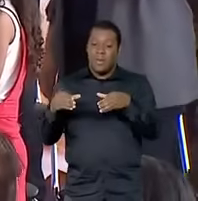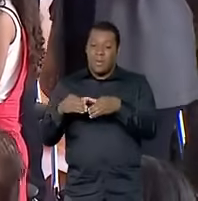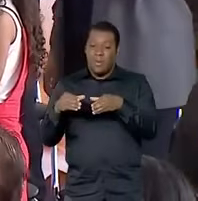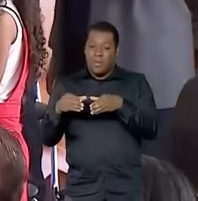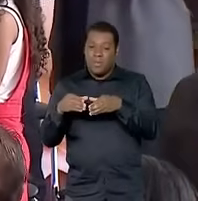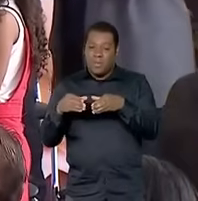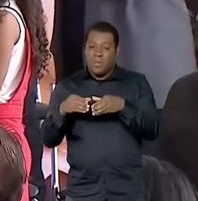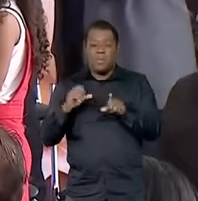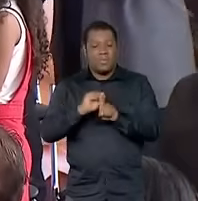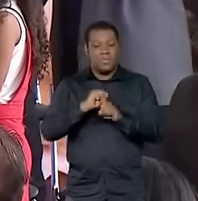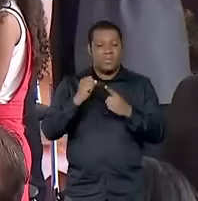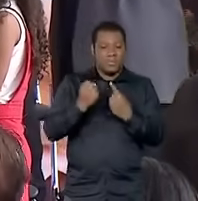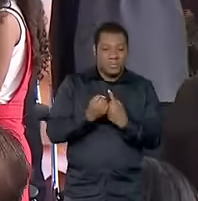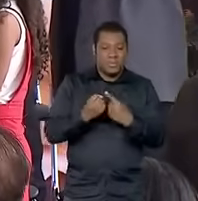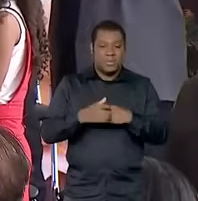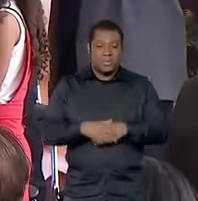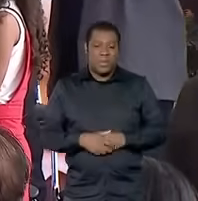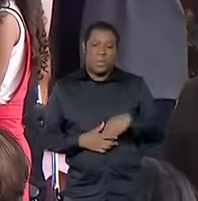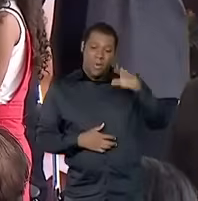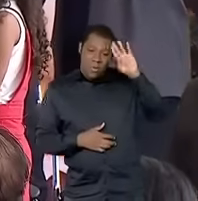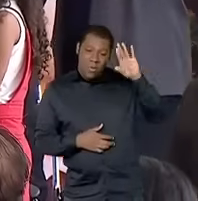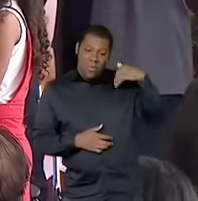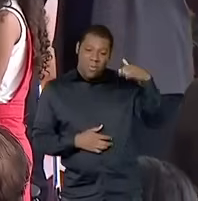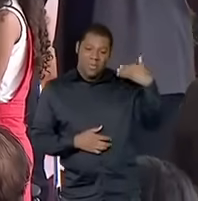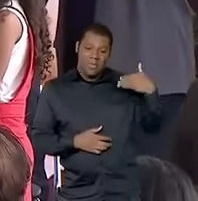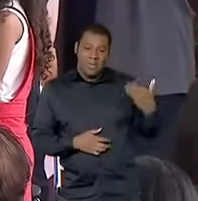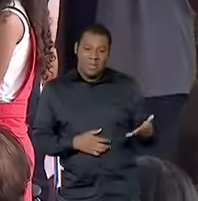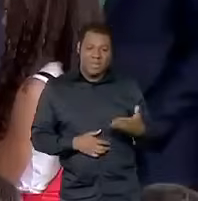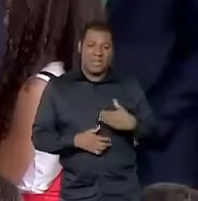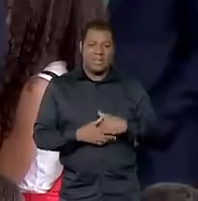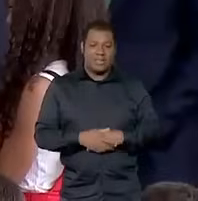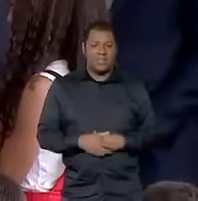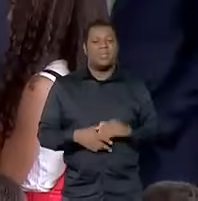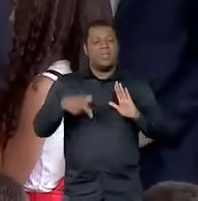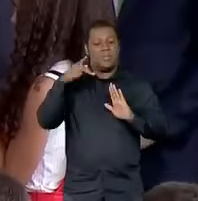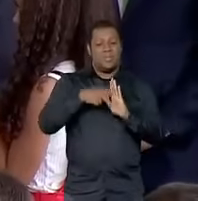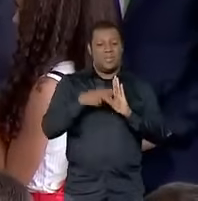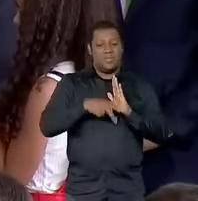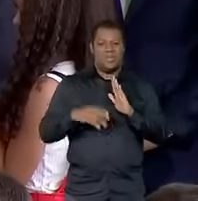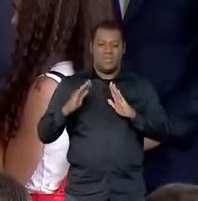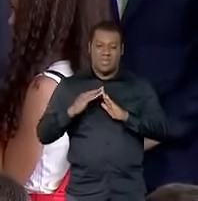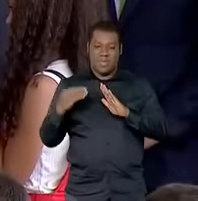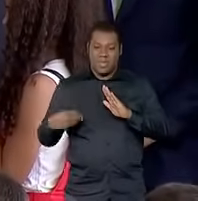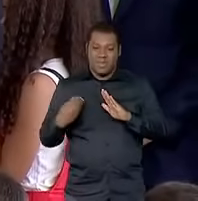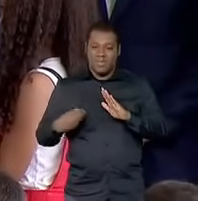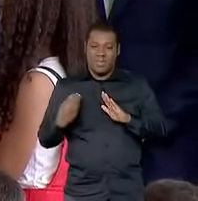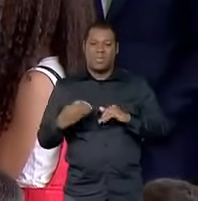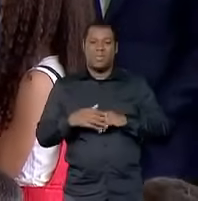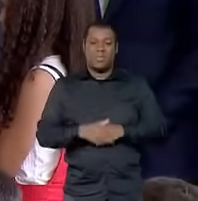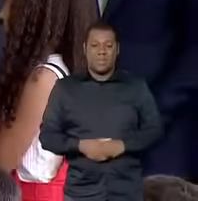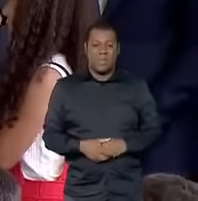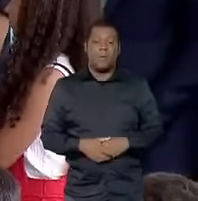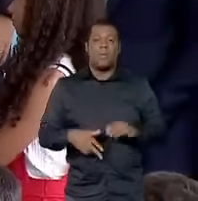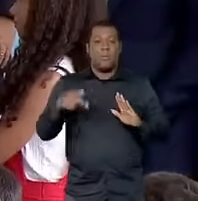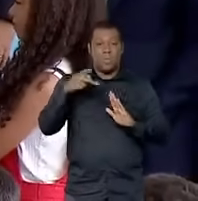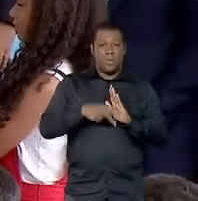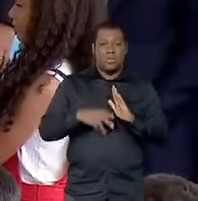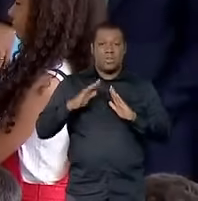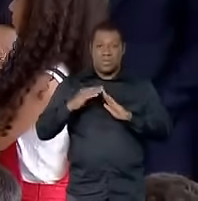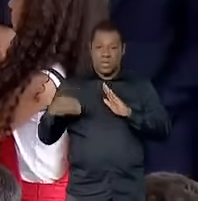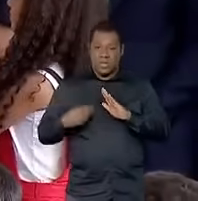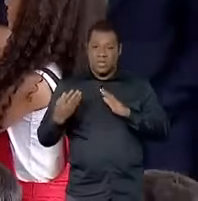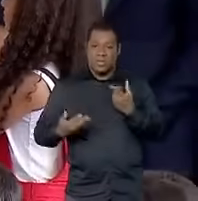um quadro em homenagem justamente ao programa Minha Casa Minha Vida Rural, que tem destinado recursos